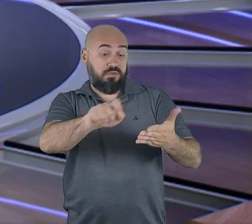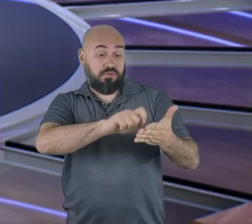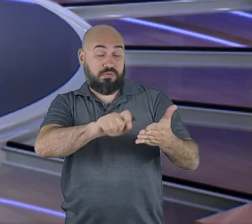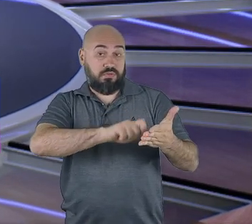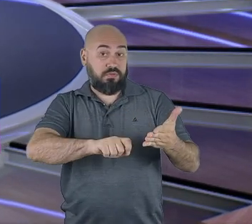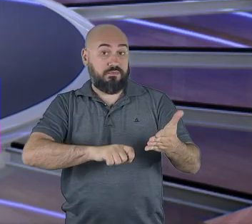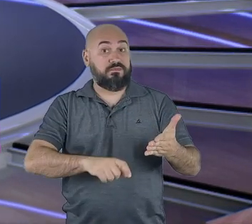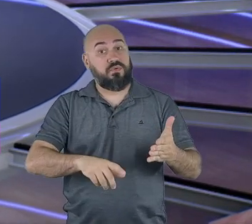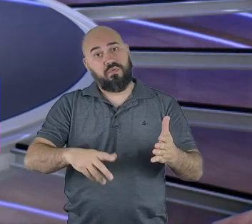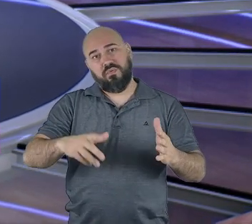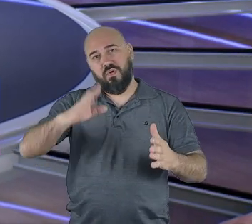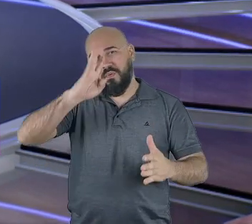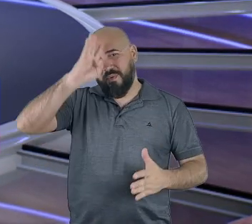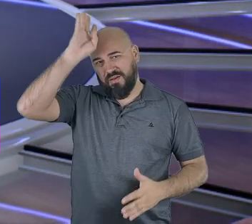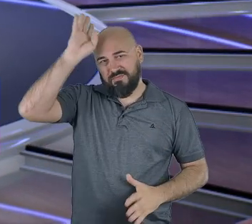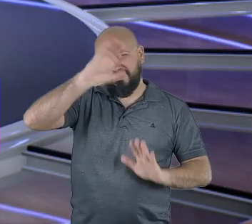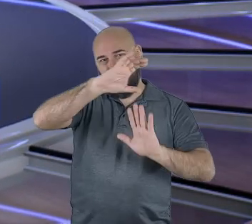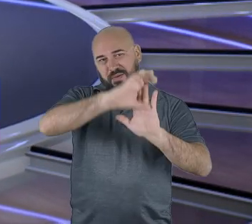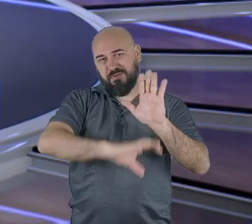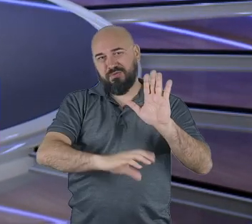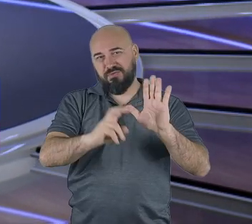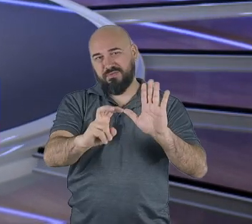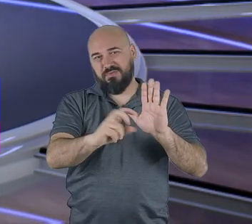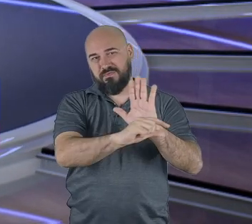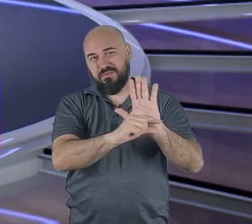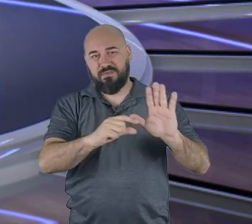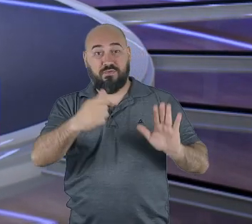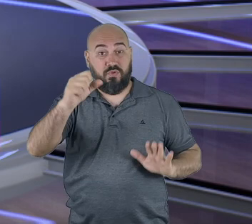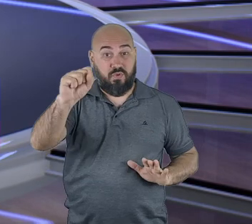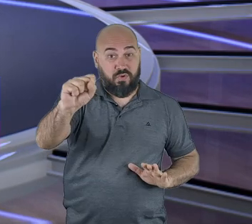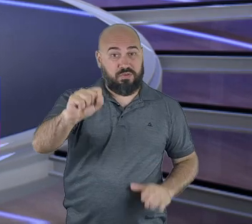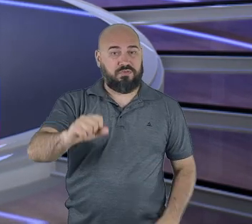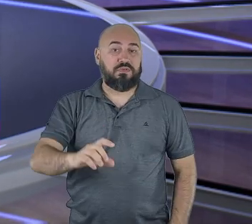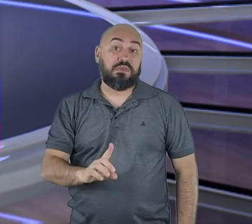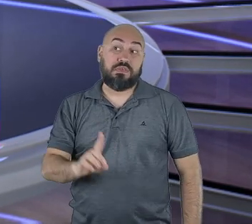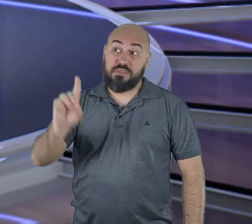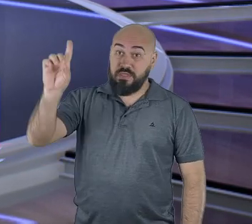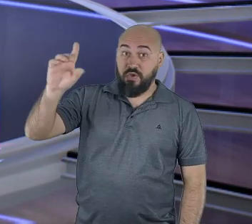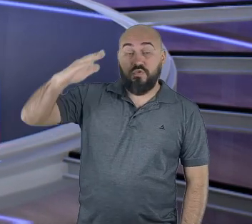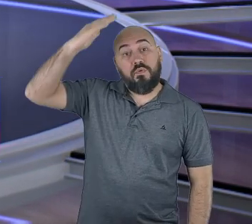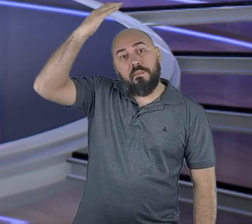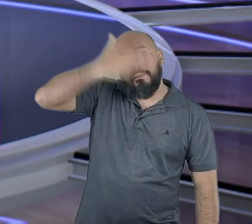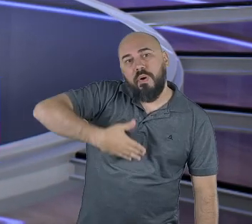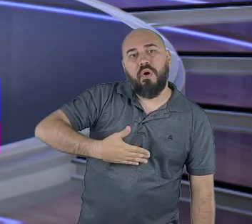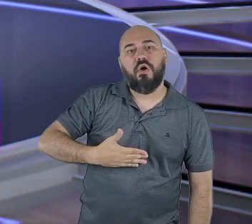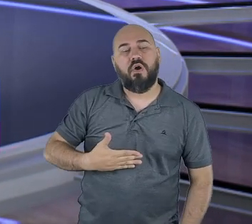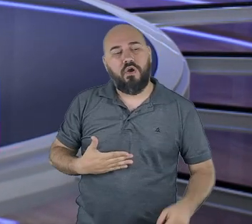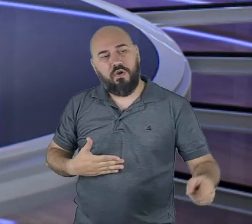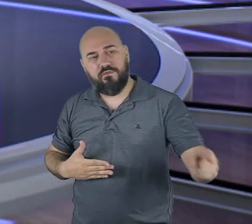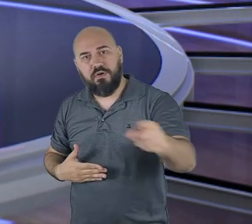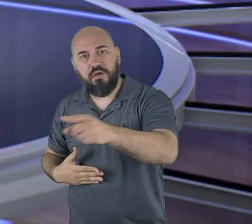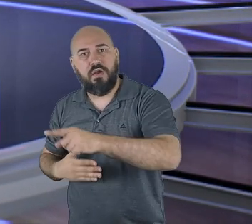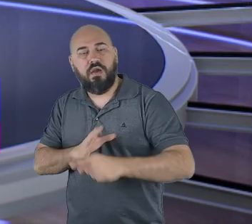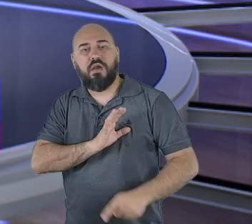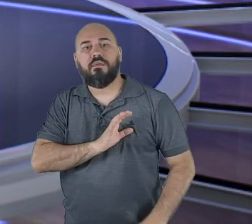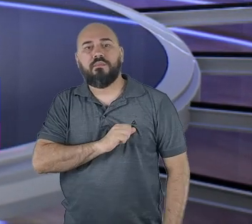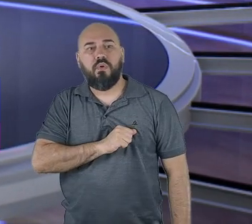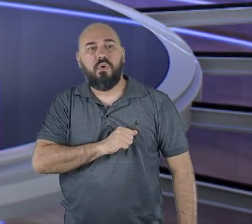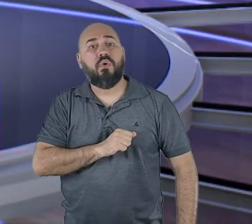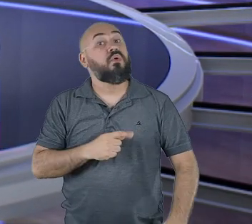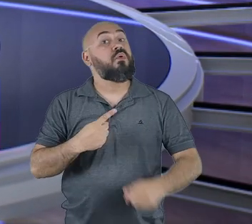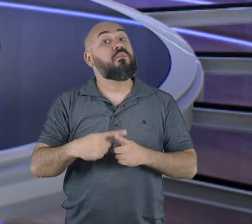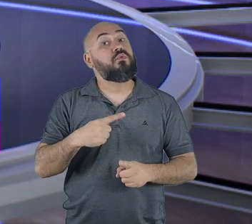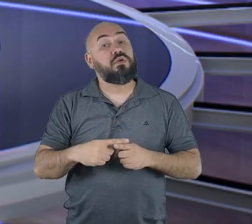escreveu em Romanos capítulo 5, versículo 8, que Deus prova o seu próprio amor para conosco, pelo fato